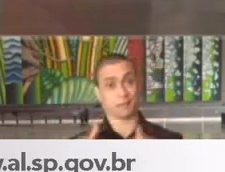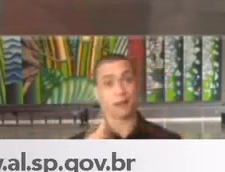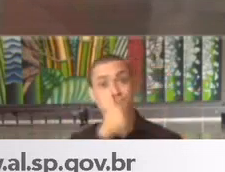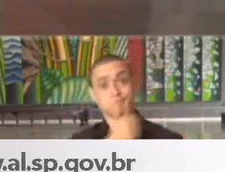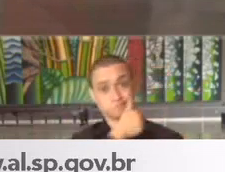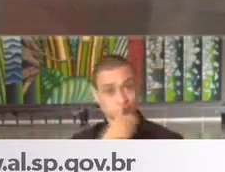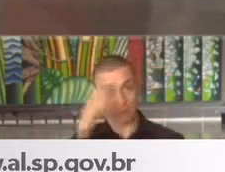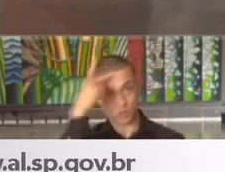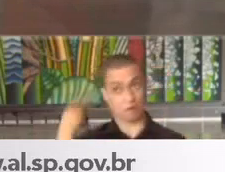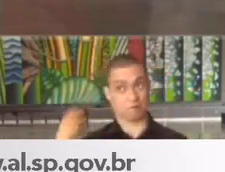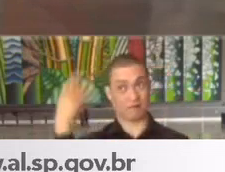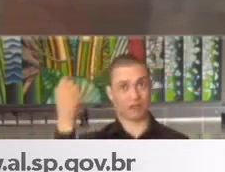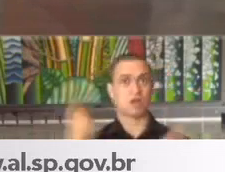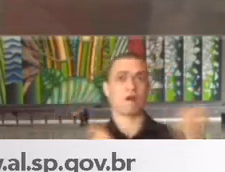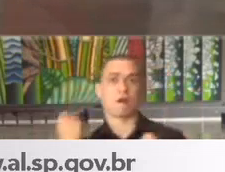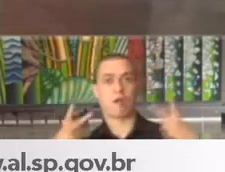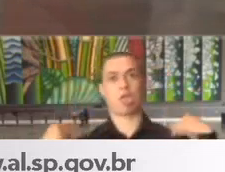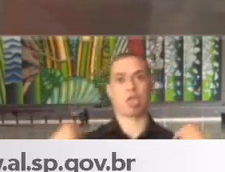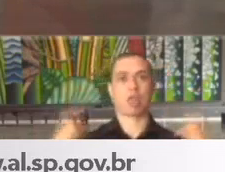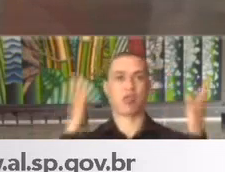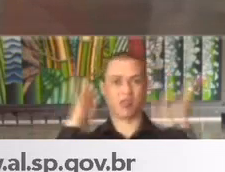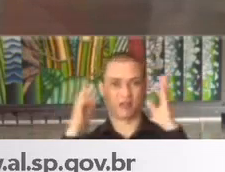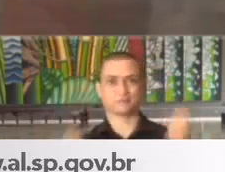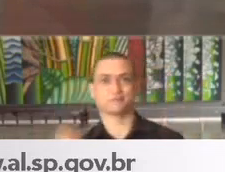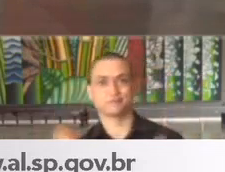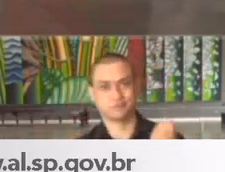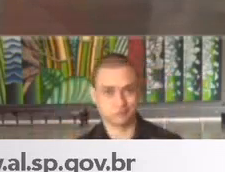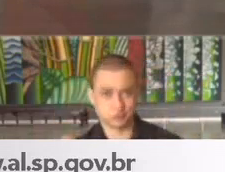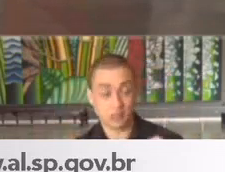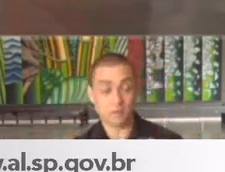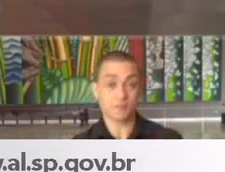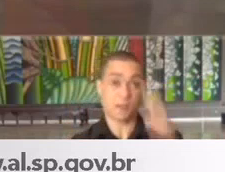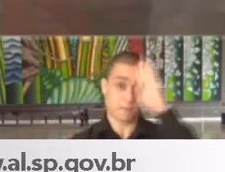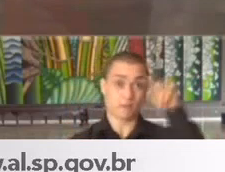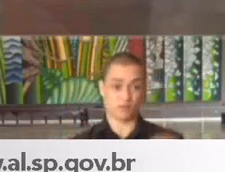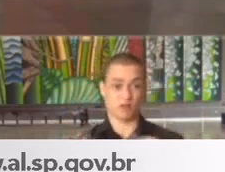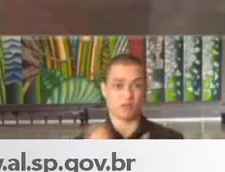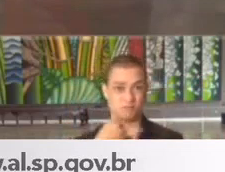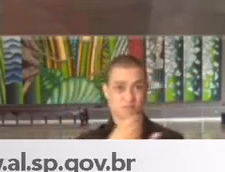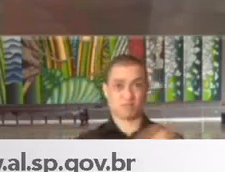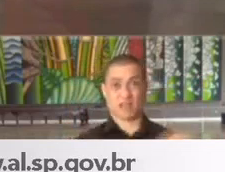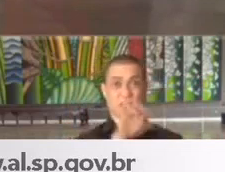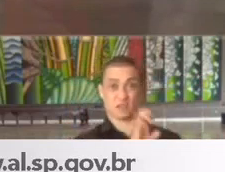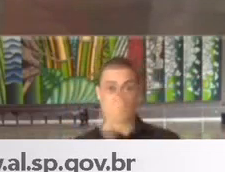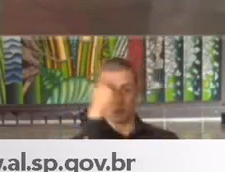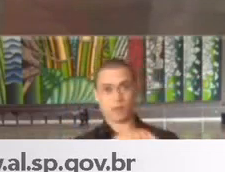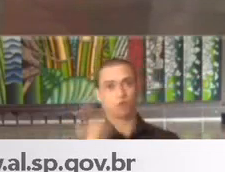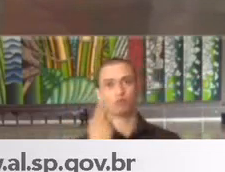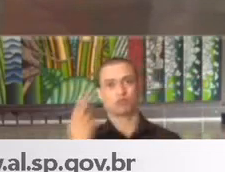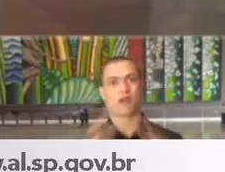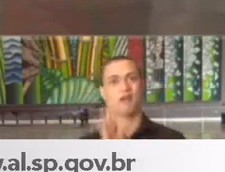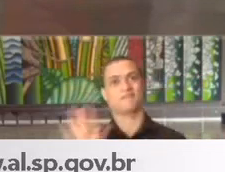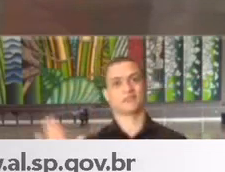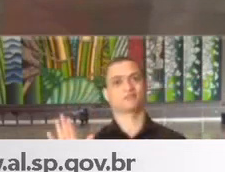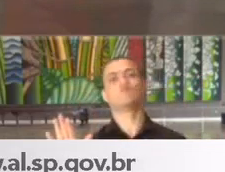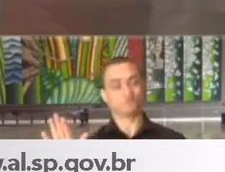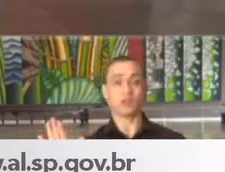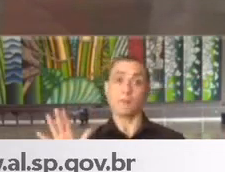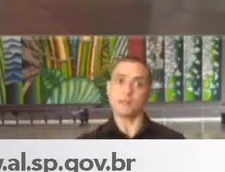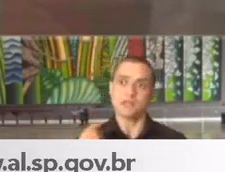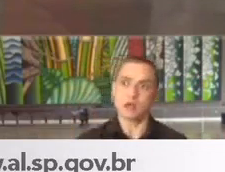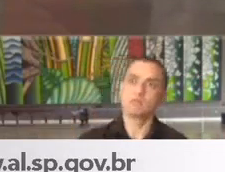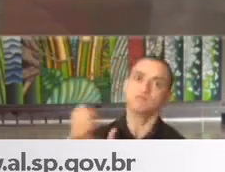necessidade absoluta, além daqueles que garantem o abastecimento no estado de São Paulo e não podem, evidentemente, ficar sem alimentação